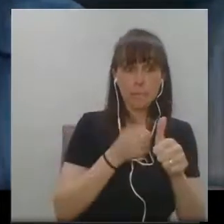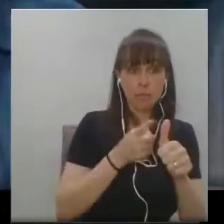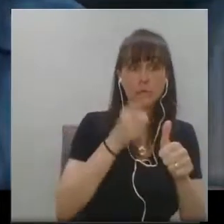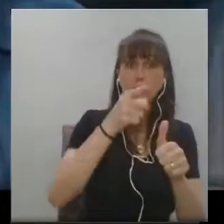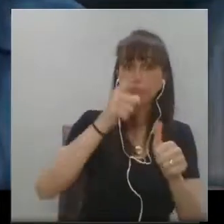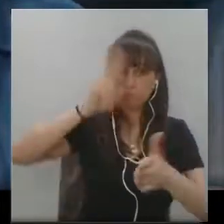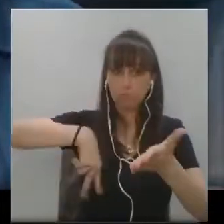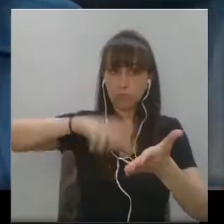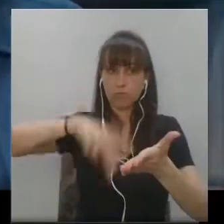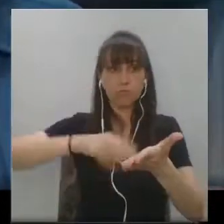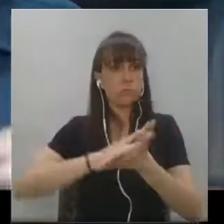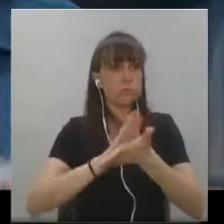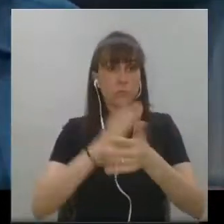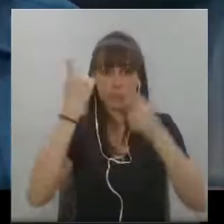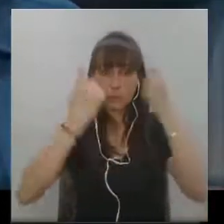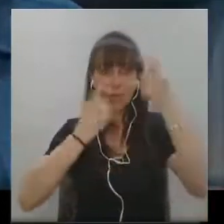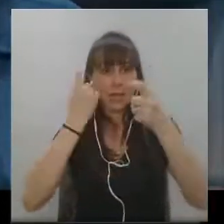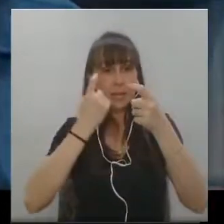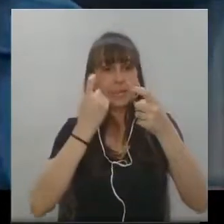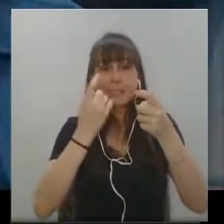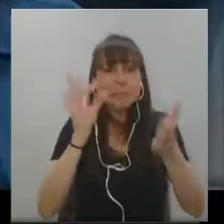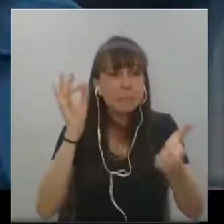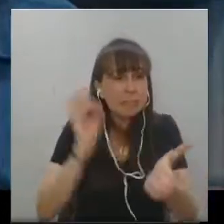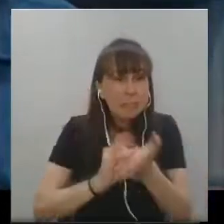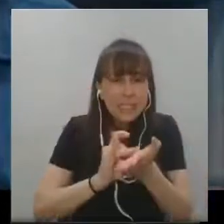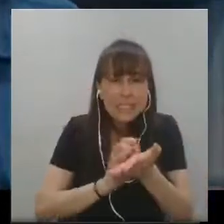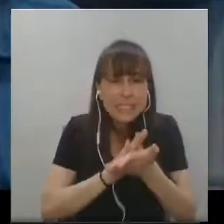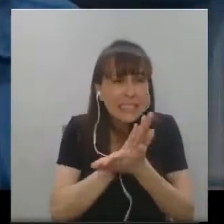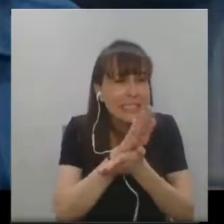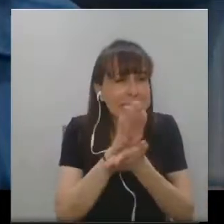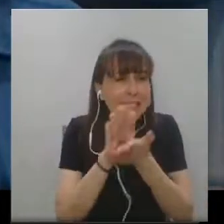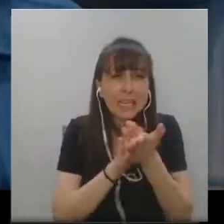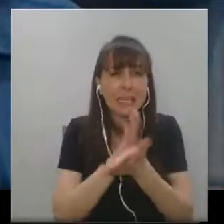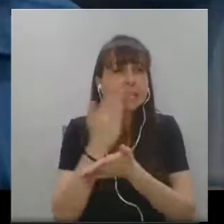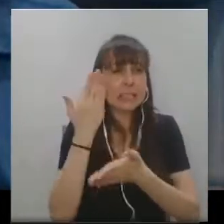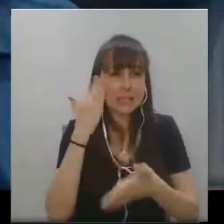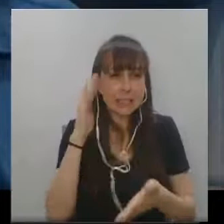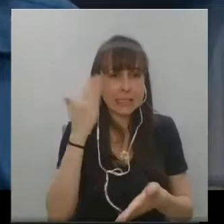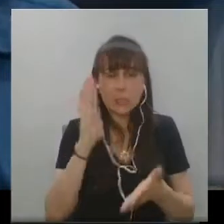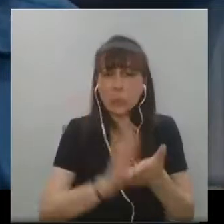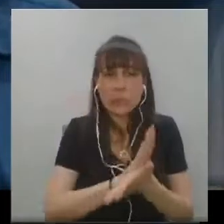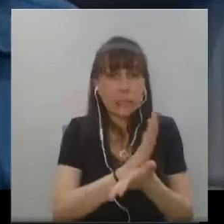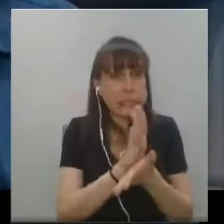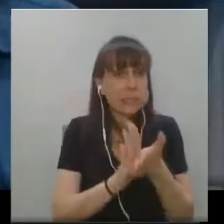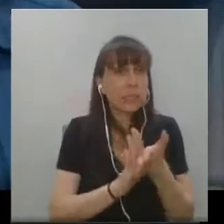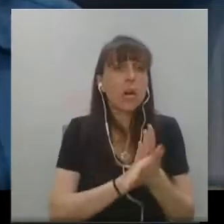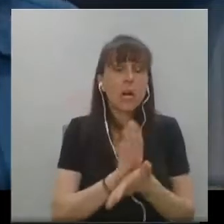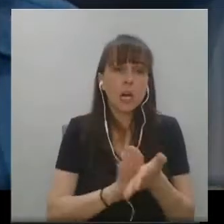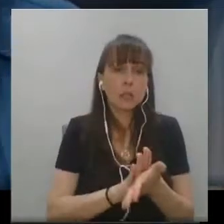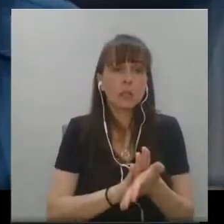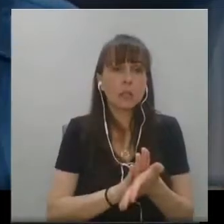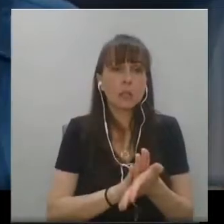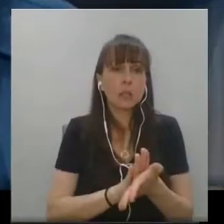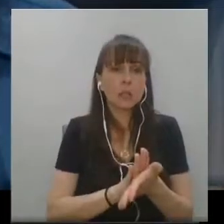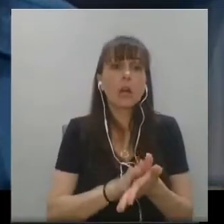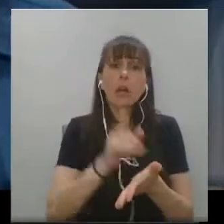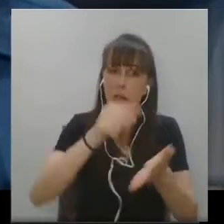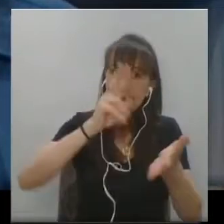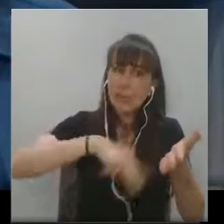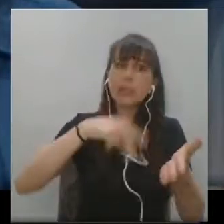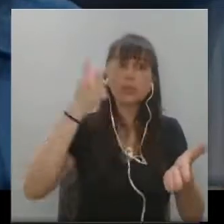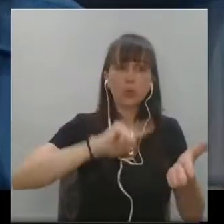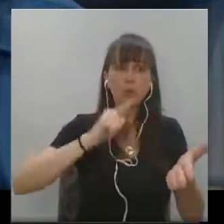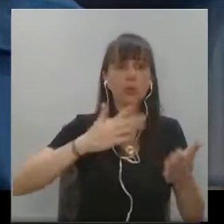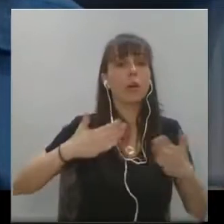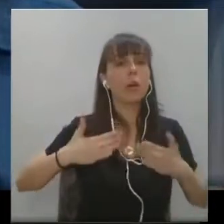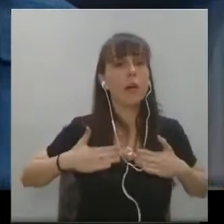preocupação. Depois, se você não entendeu realmente nada, ah, não consegui entender nada do que está escrito aqui, lê mais uma vez, mas tem que ser com